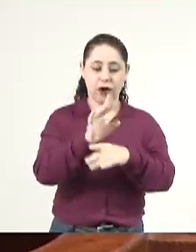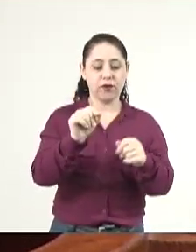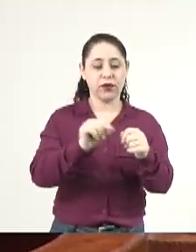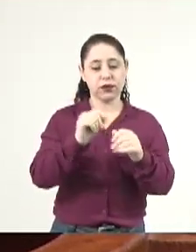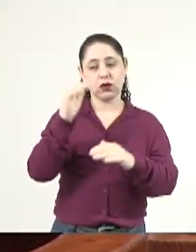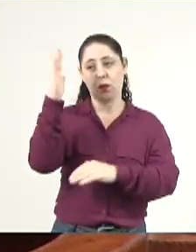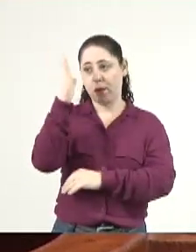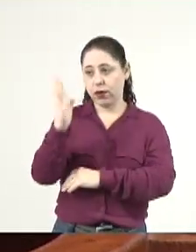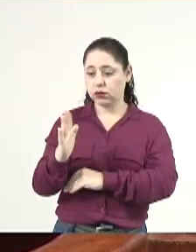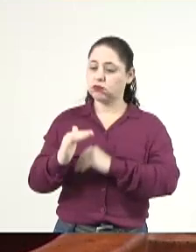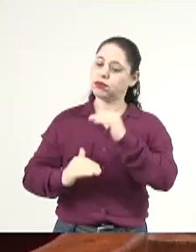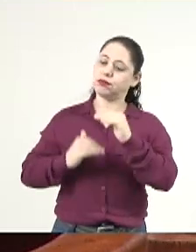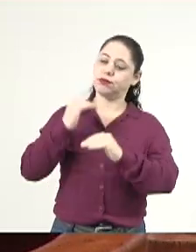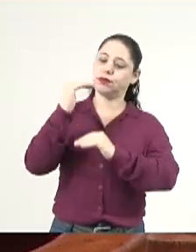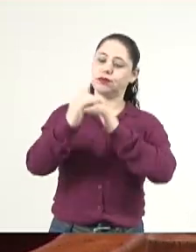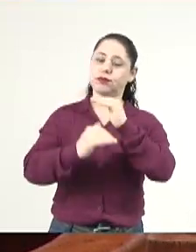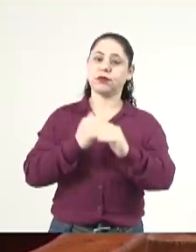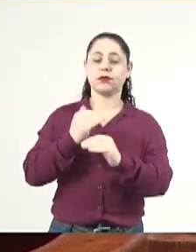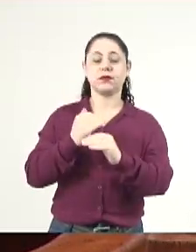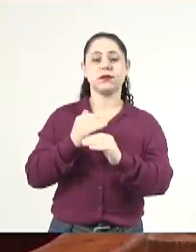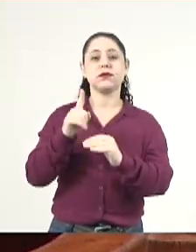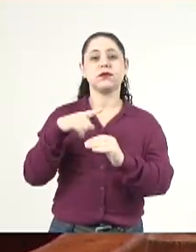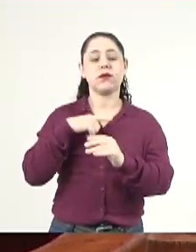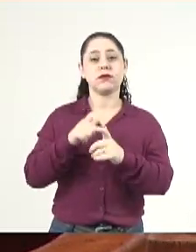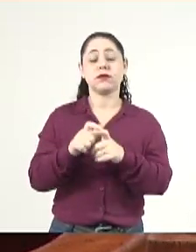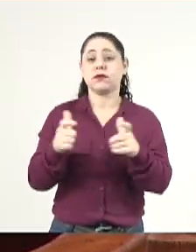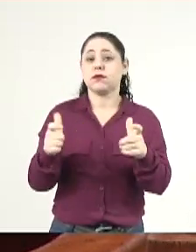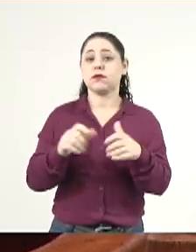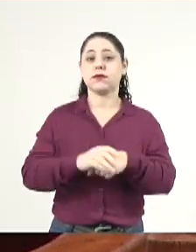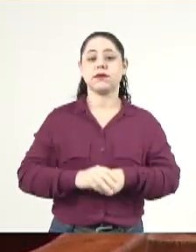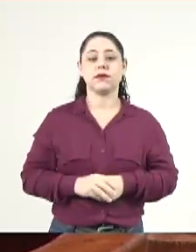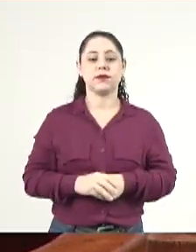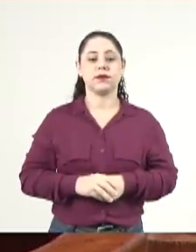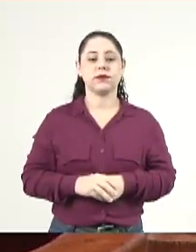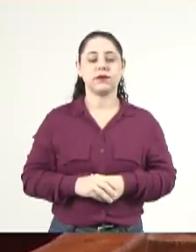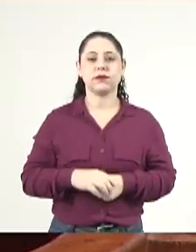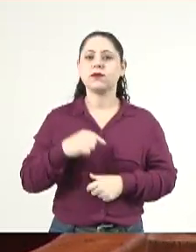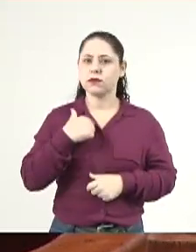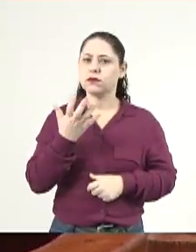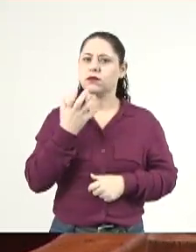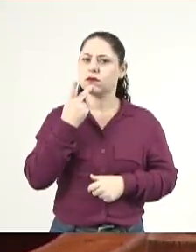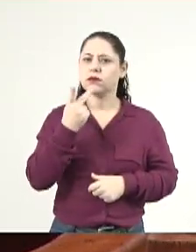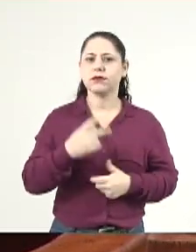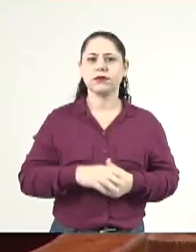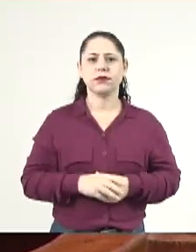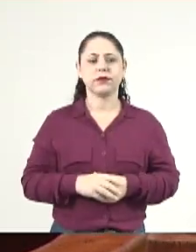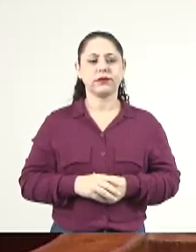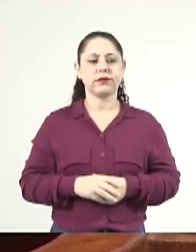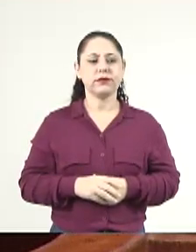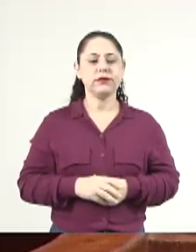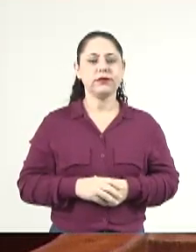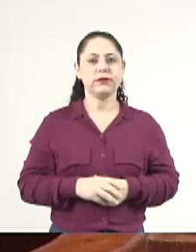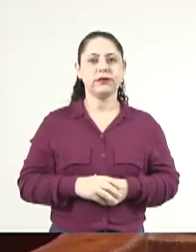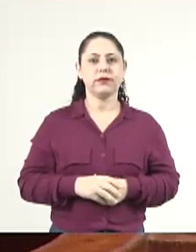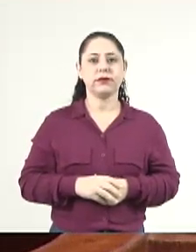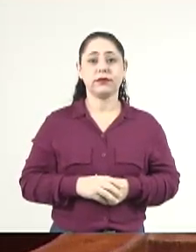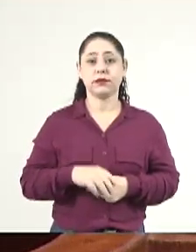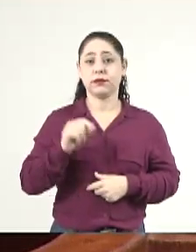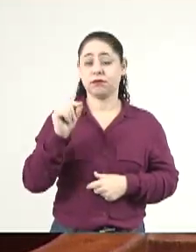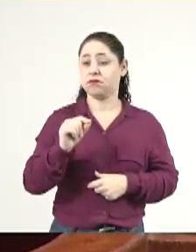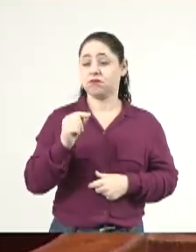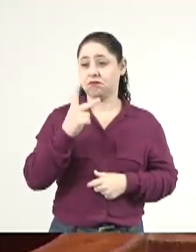Brasil continuar nesse ritmo de crescimento. Eu quero dizer aqui que